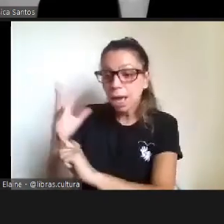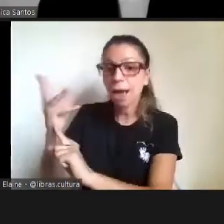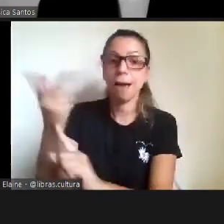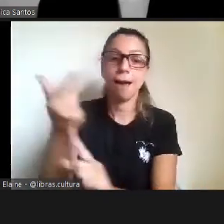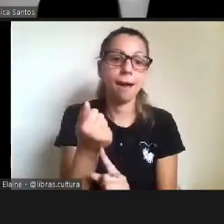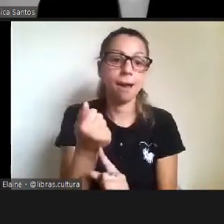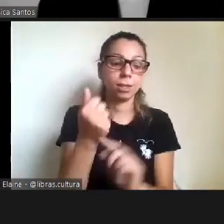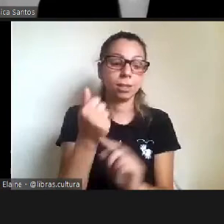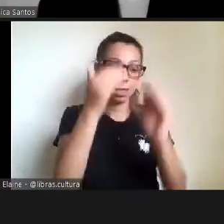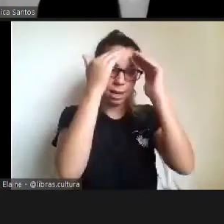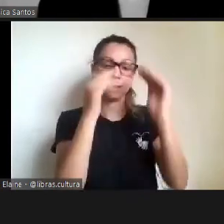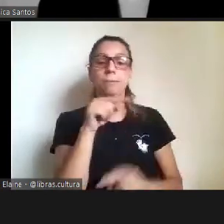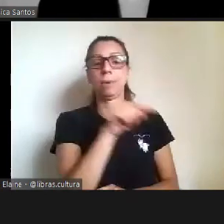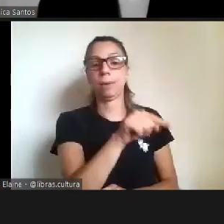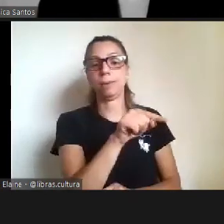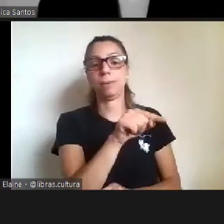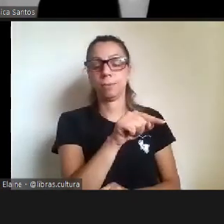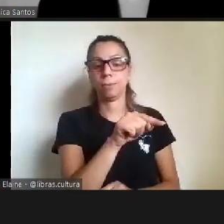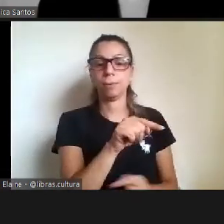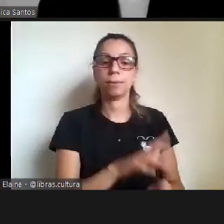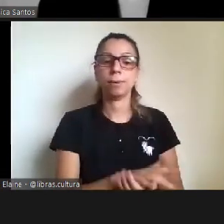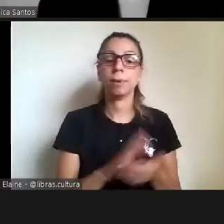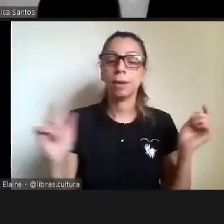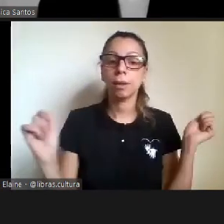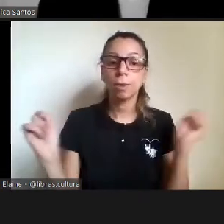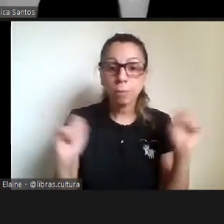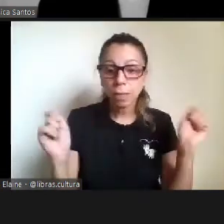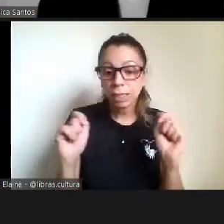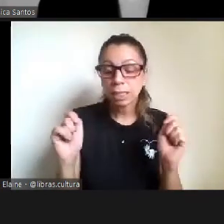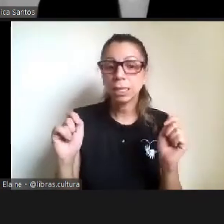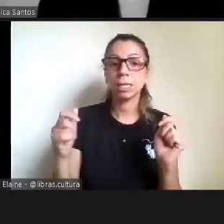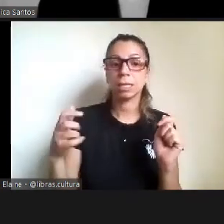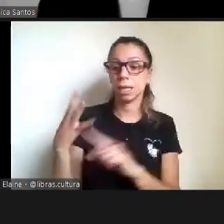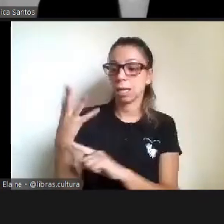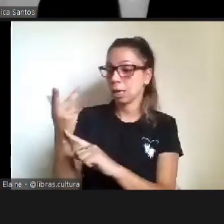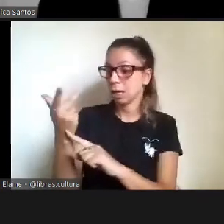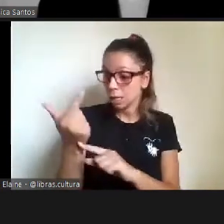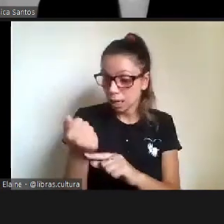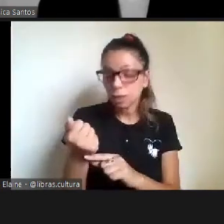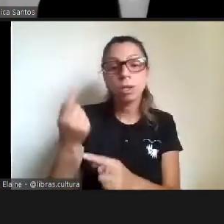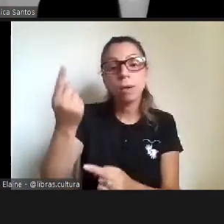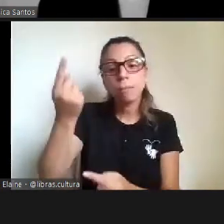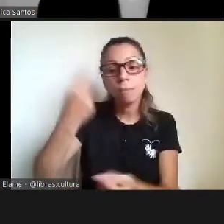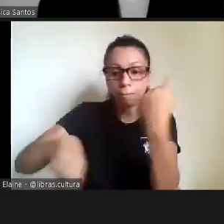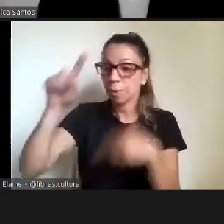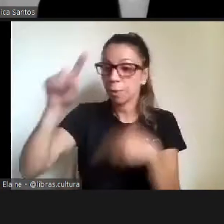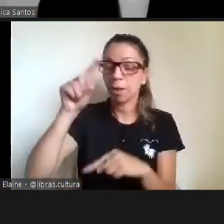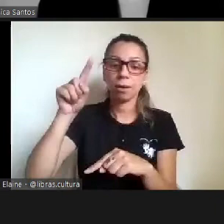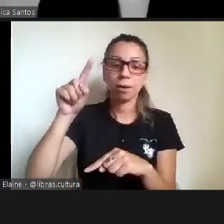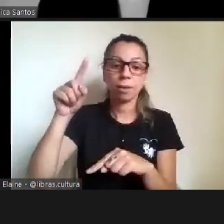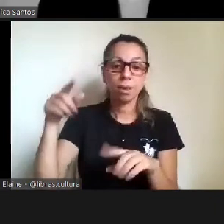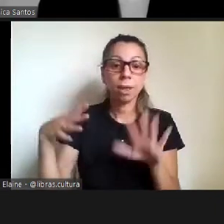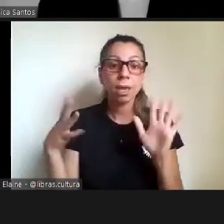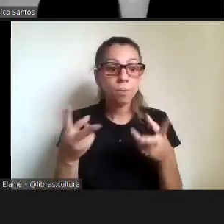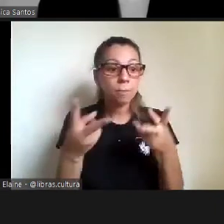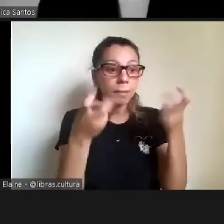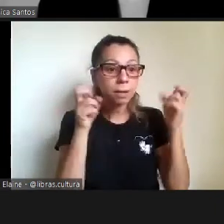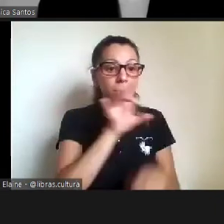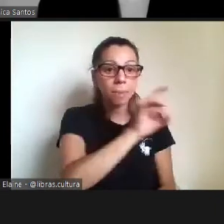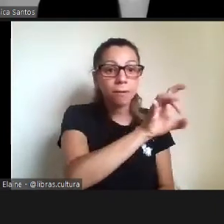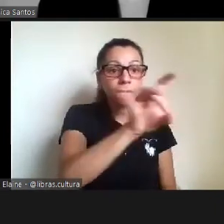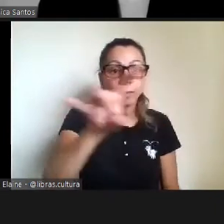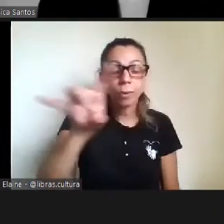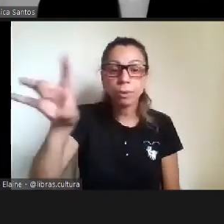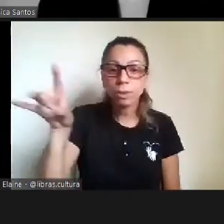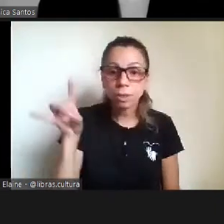oportunidade civilizatória de mudar coisas. E essas obras que eu vi, essas obras que vocês fizeram, são isso.